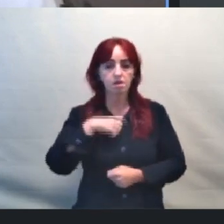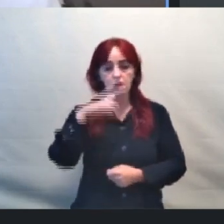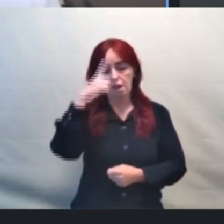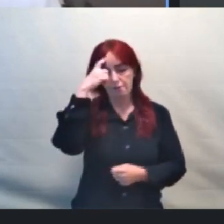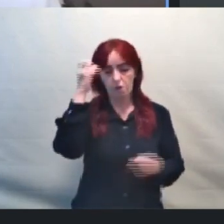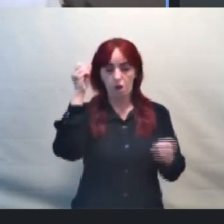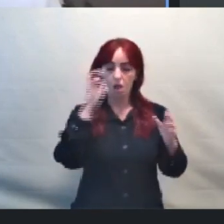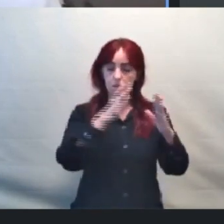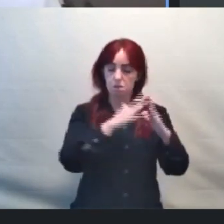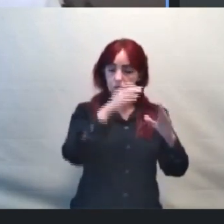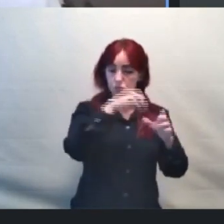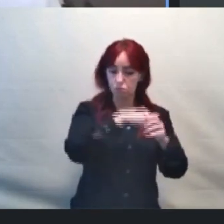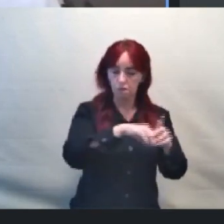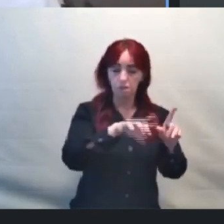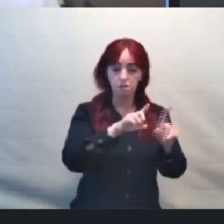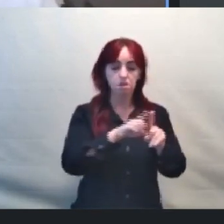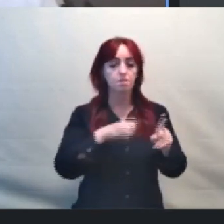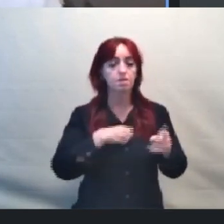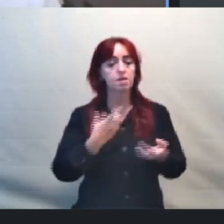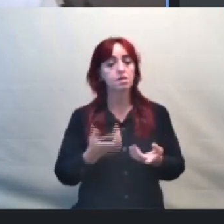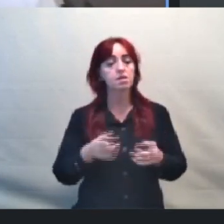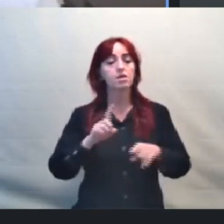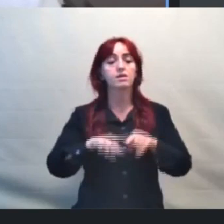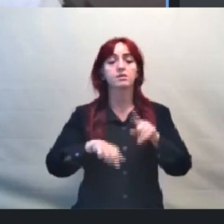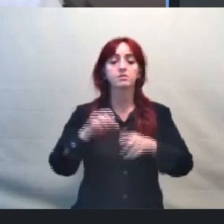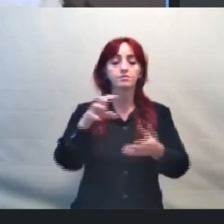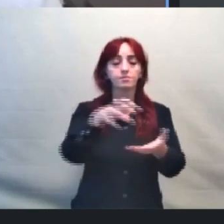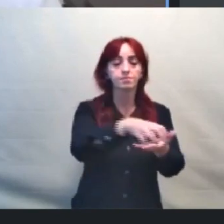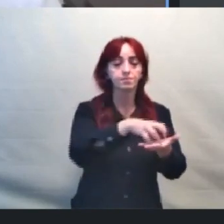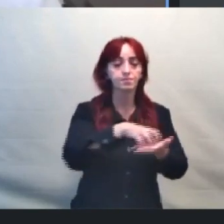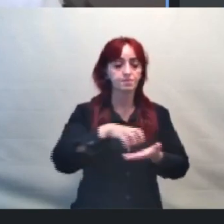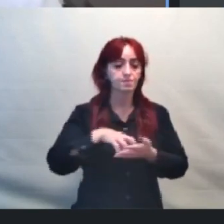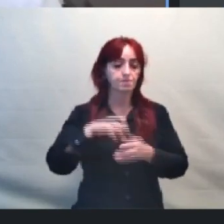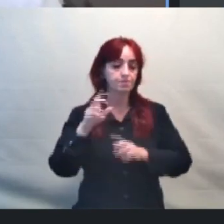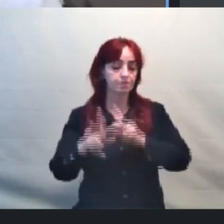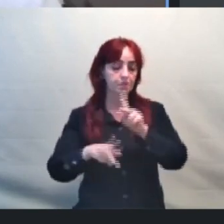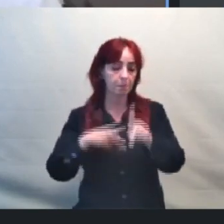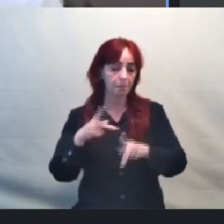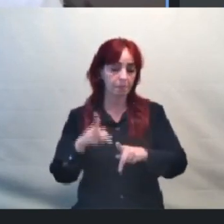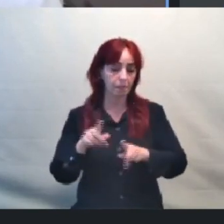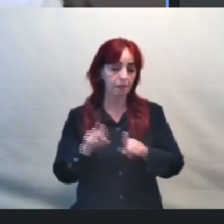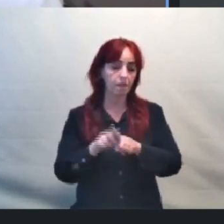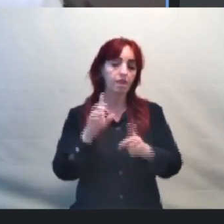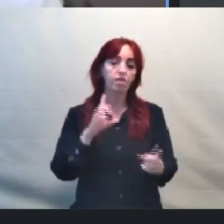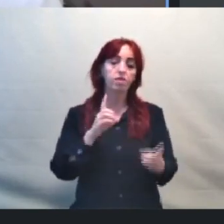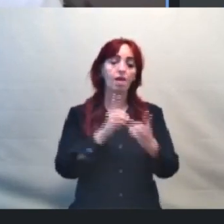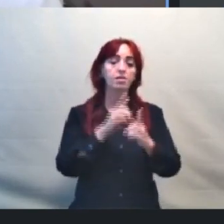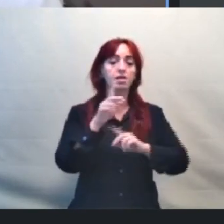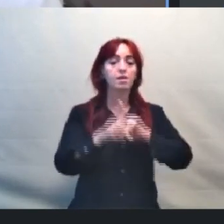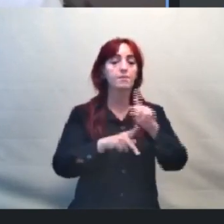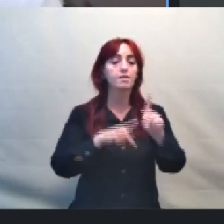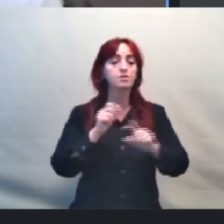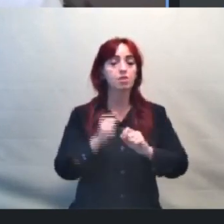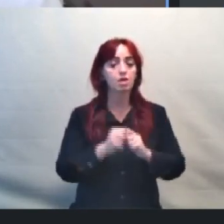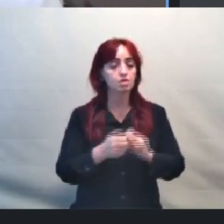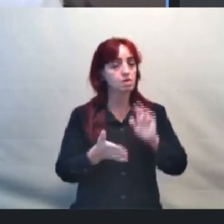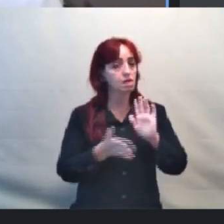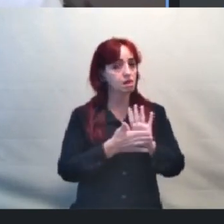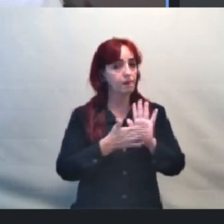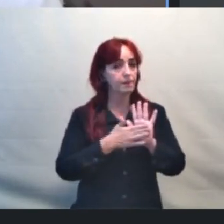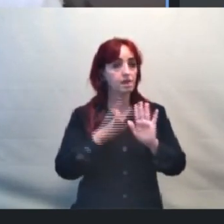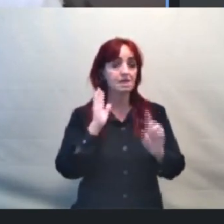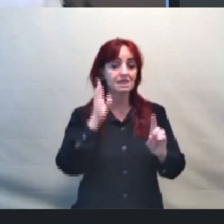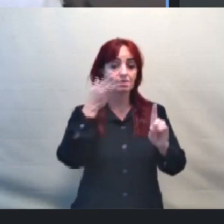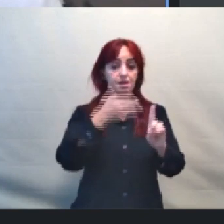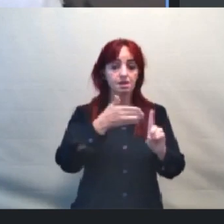também esses equipamentos, né, essas unidades públicas estatais, elas atendem pessoas a partir da sua demanda específica